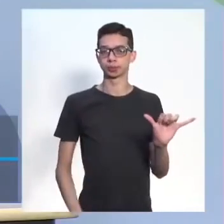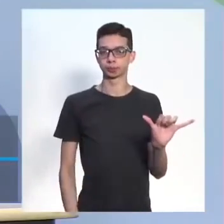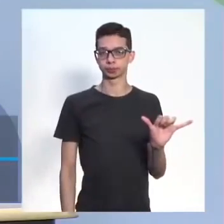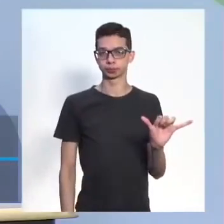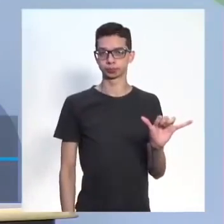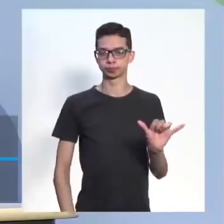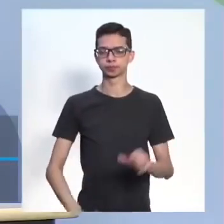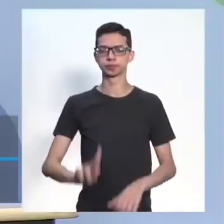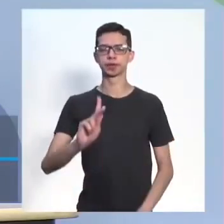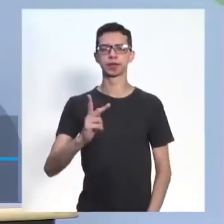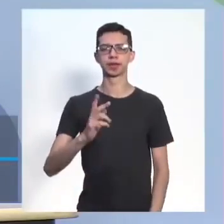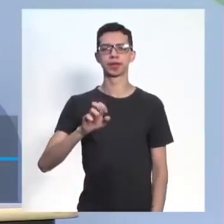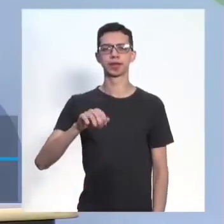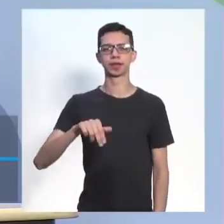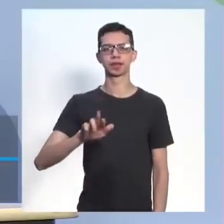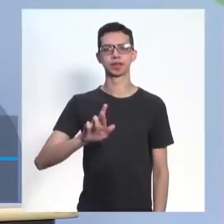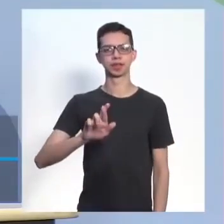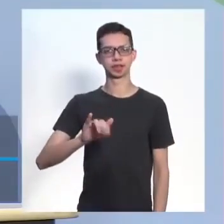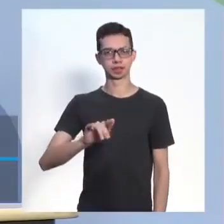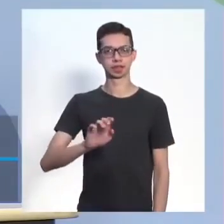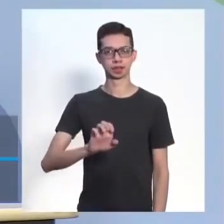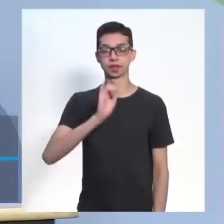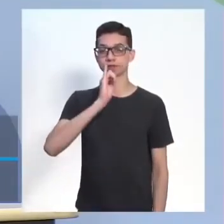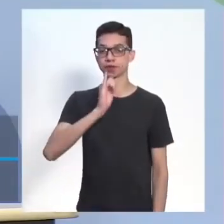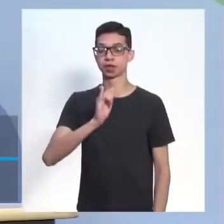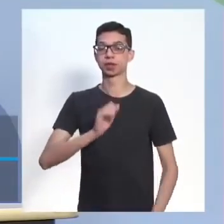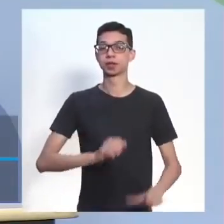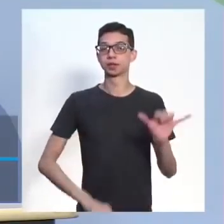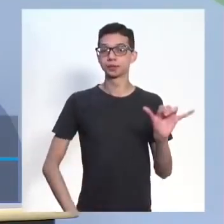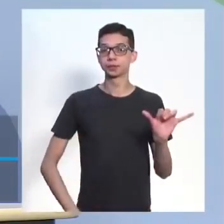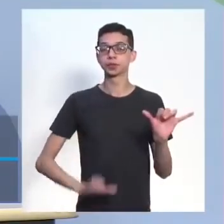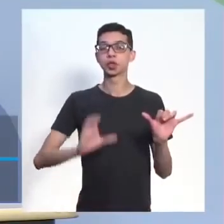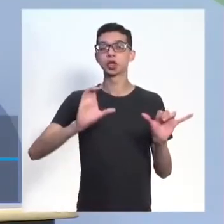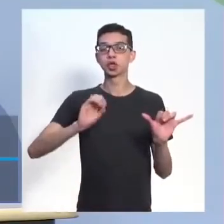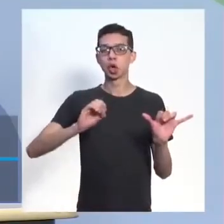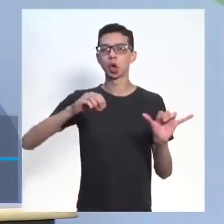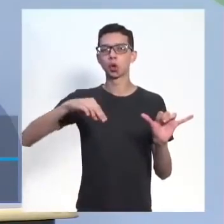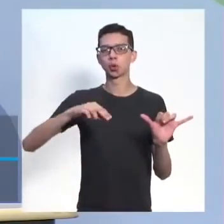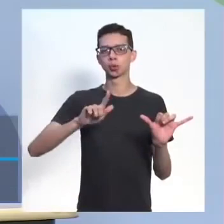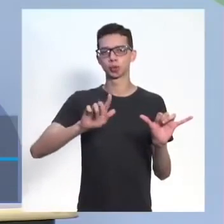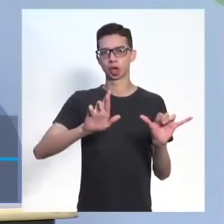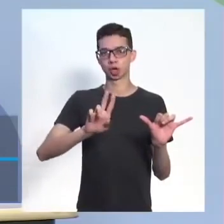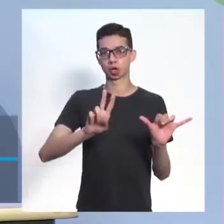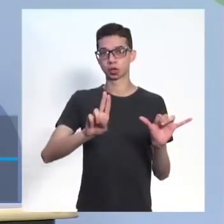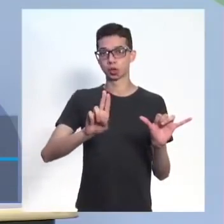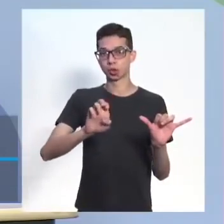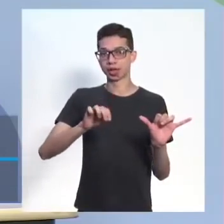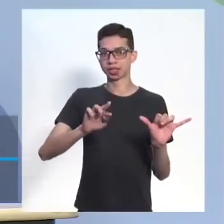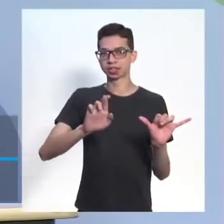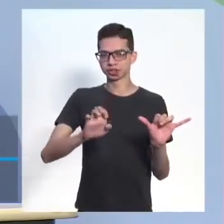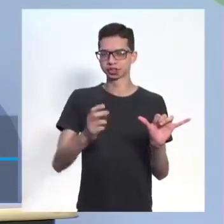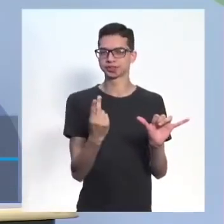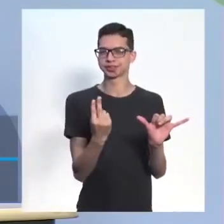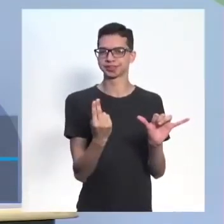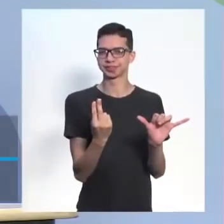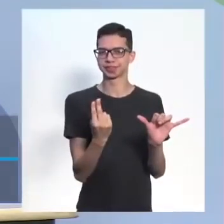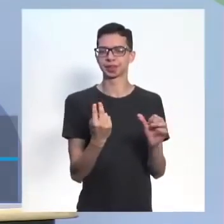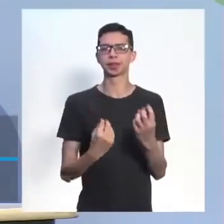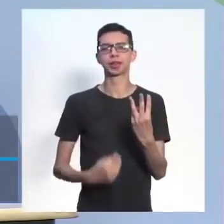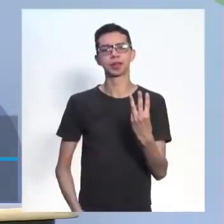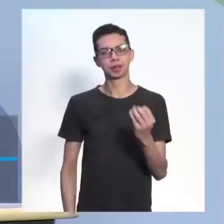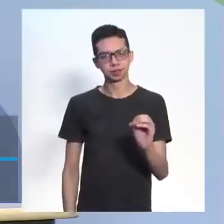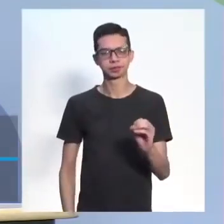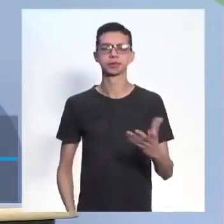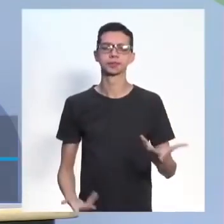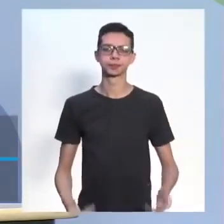O Henrique, o ângulo Y é congruente com 30 graus. A Giovana, 30